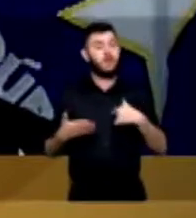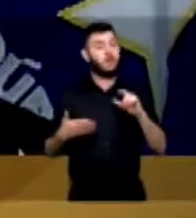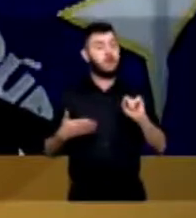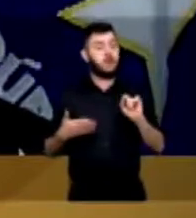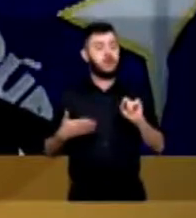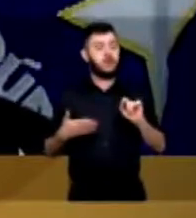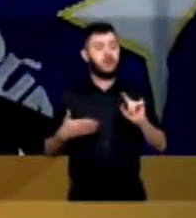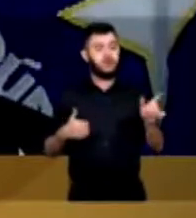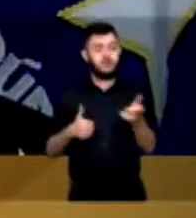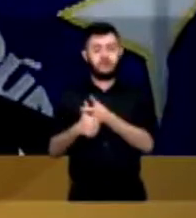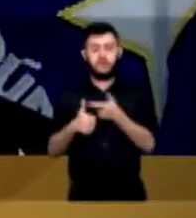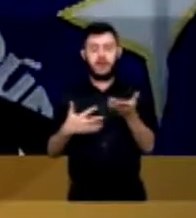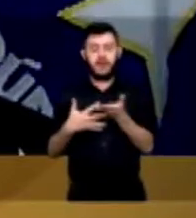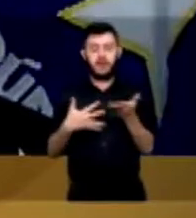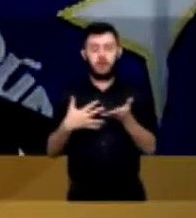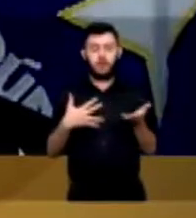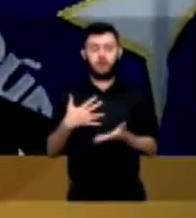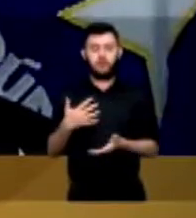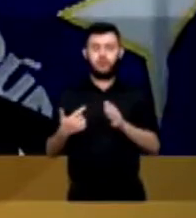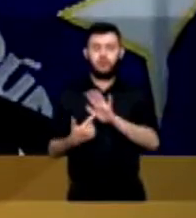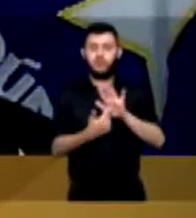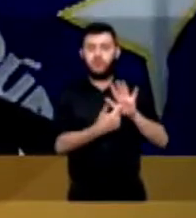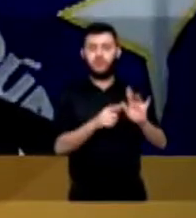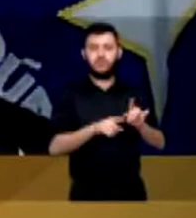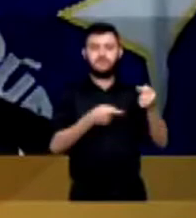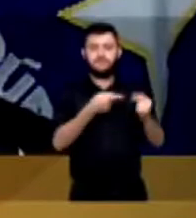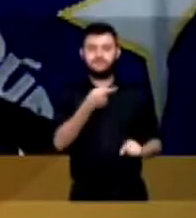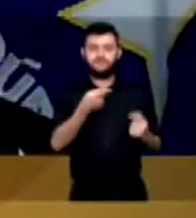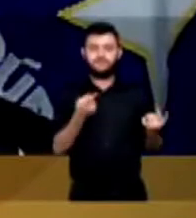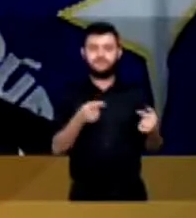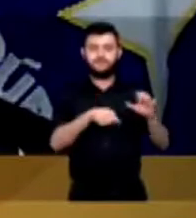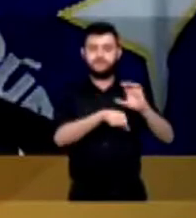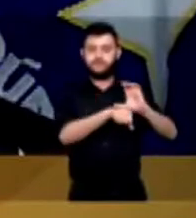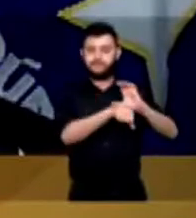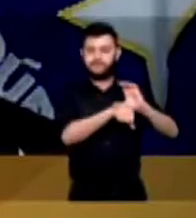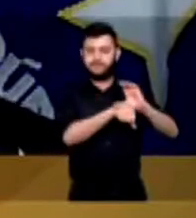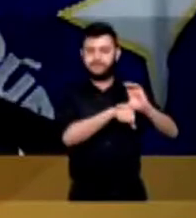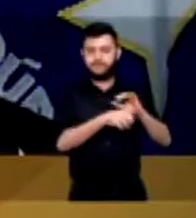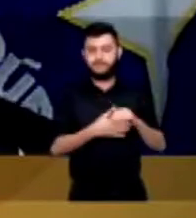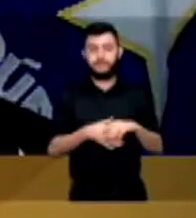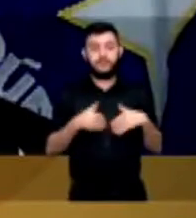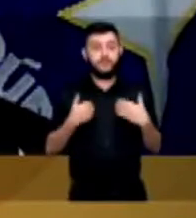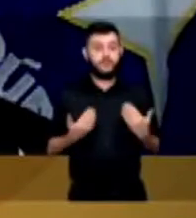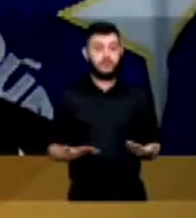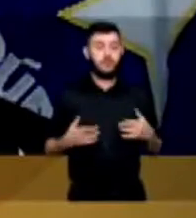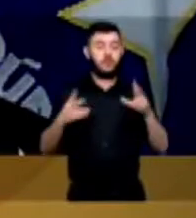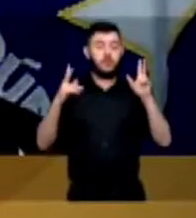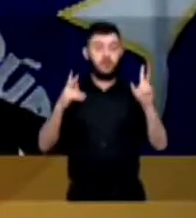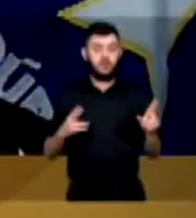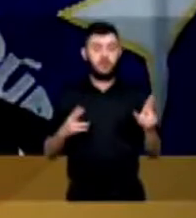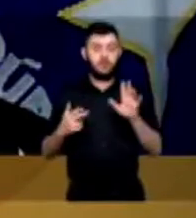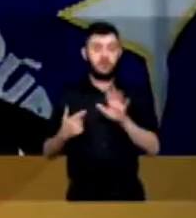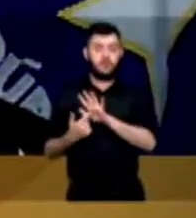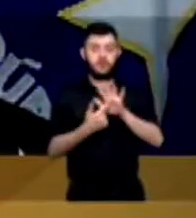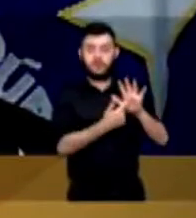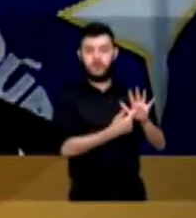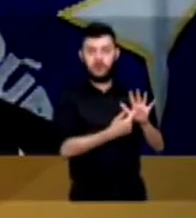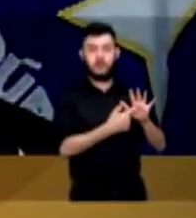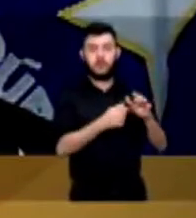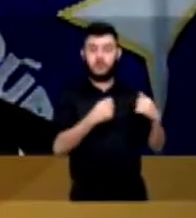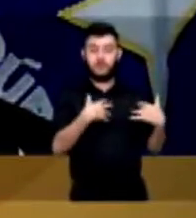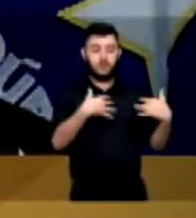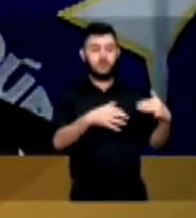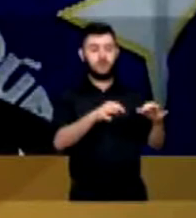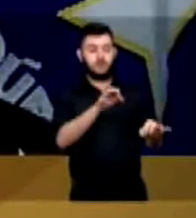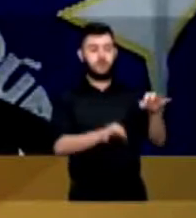em abstrato, tem se revelado incompatível com a Constituição, como destacado pela Corte no julgamento da medida cautelar